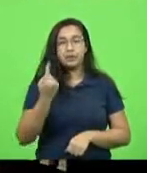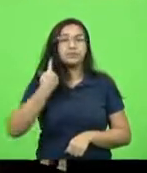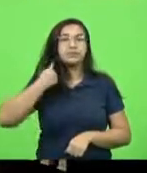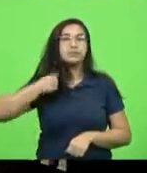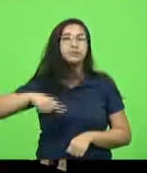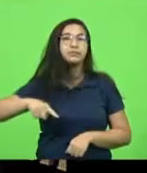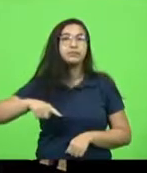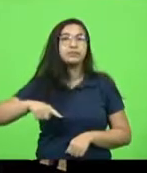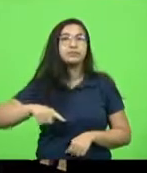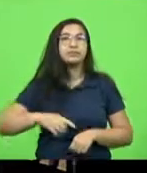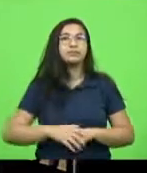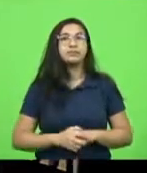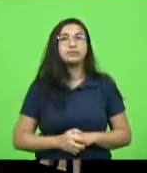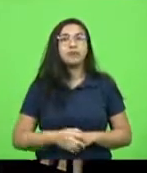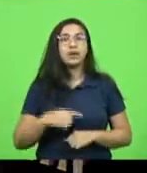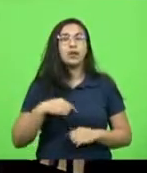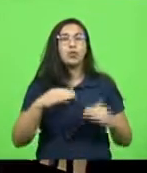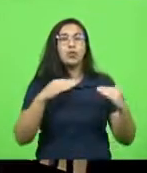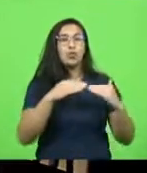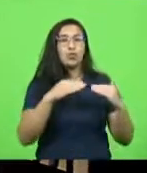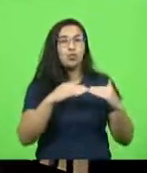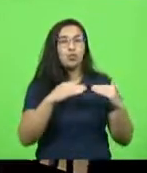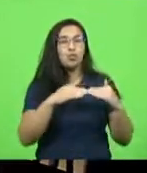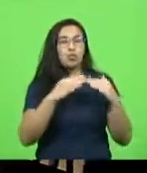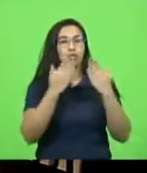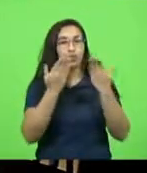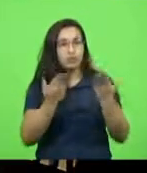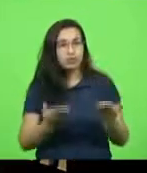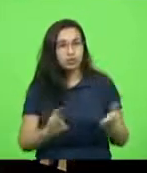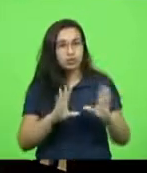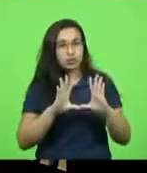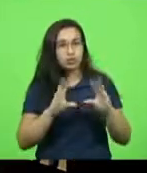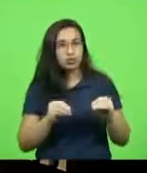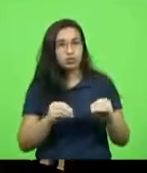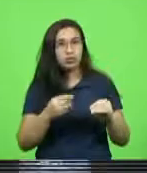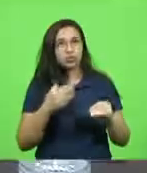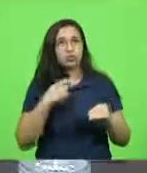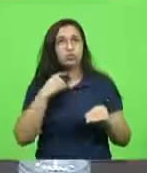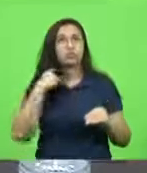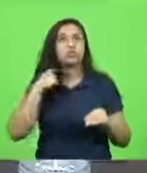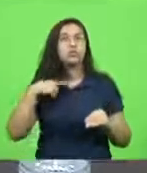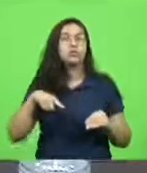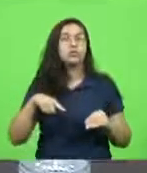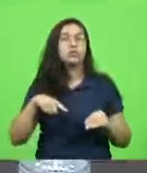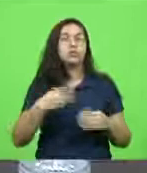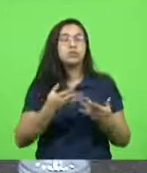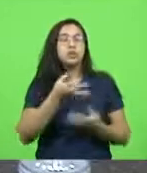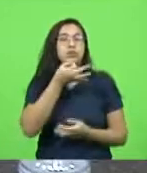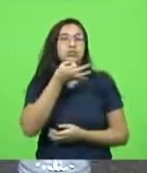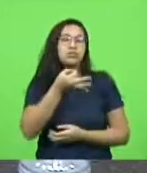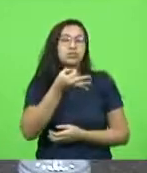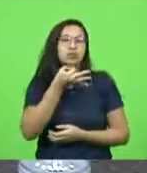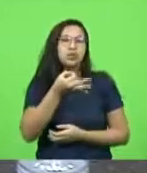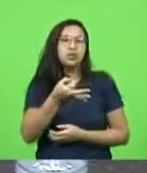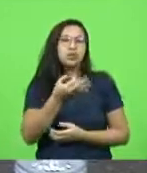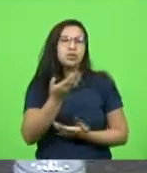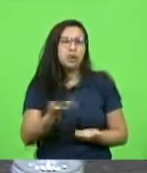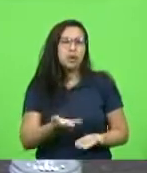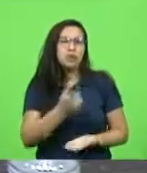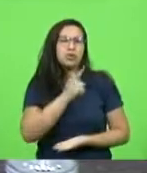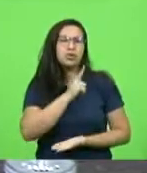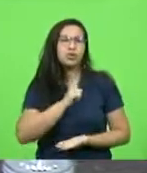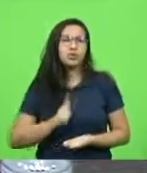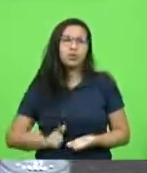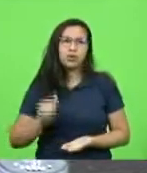concordo plenamente com vossa excelência adaptador oi Silvio quando sugere que o governo federal